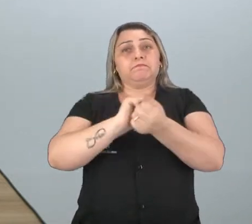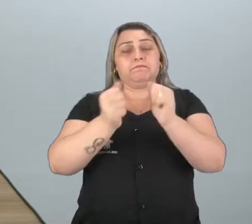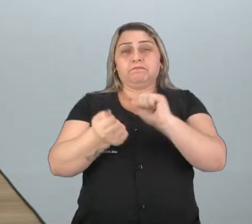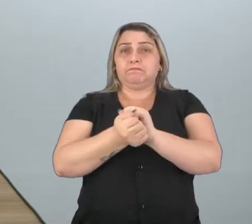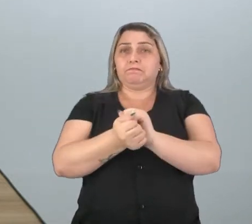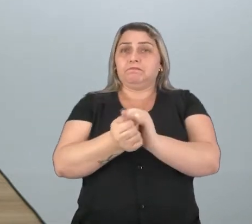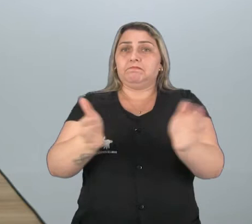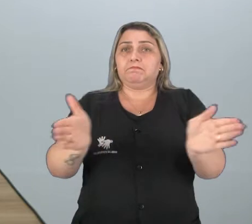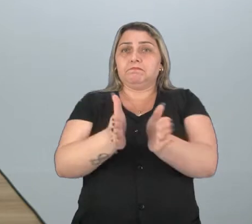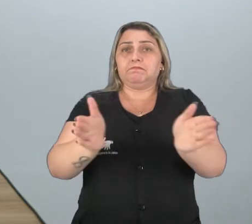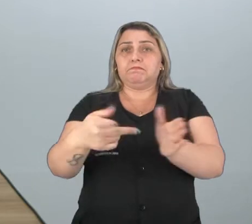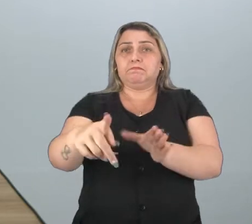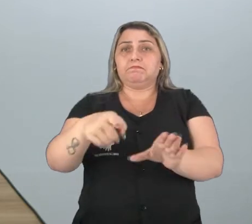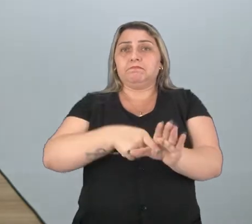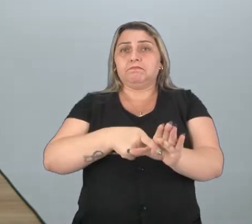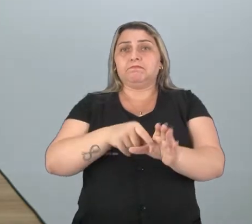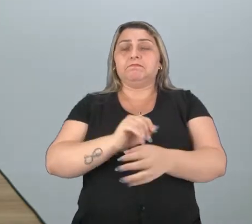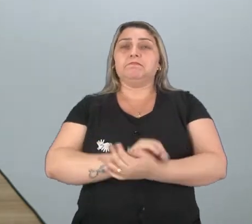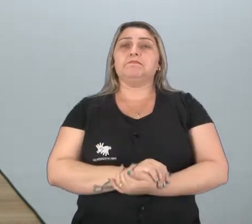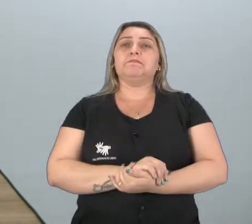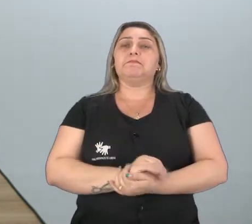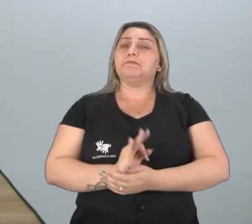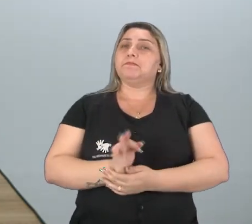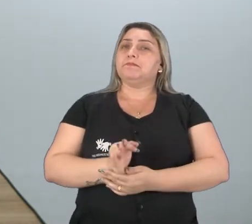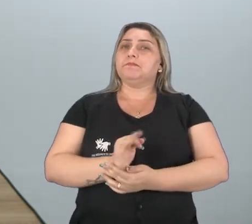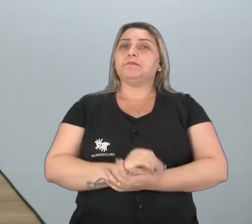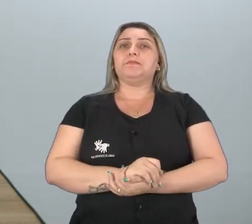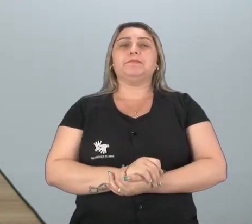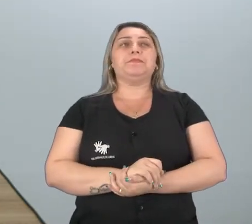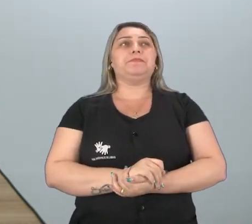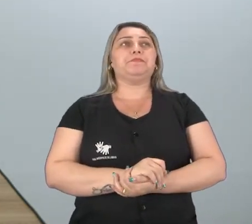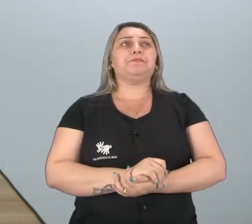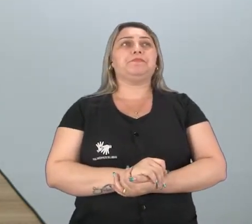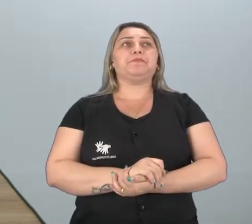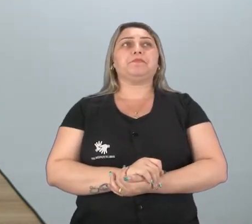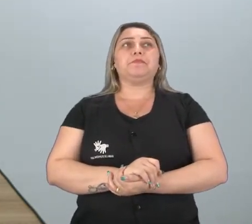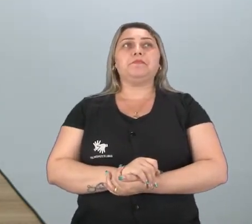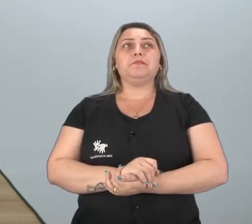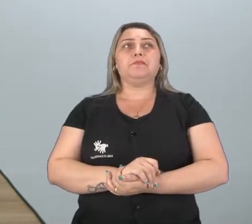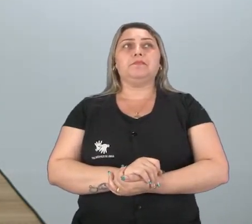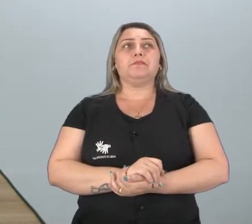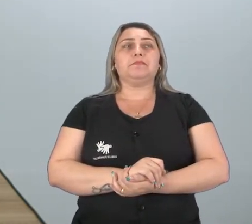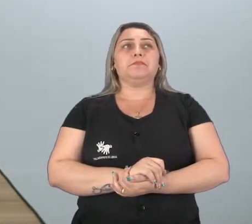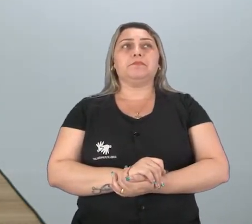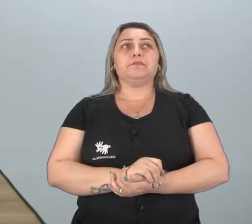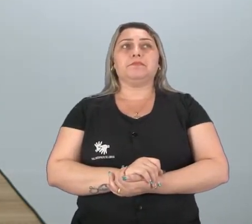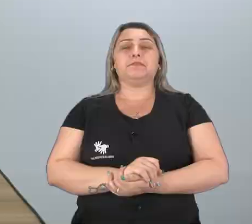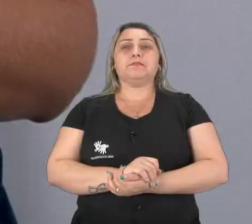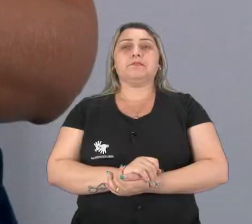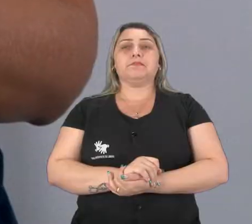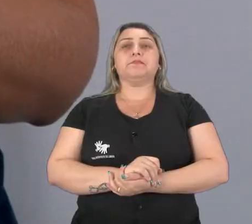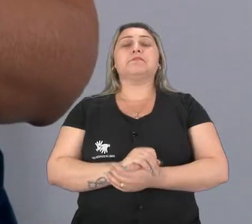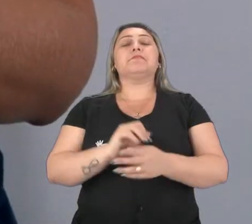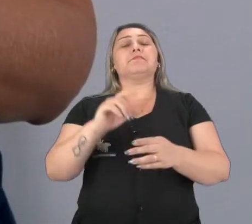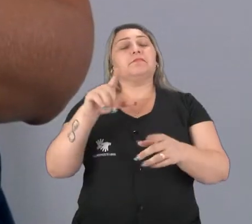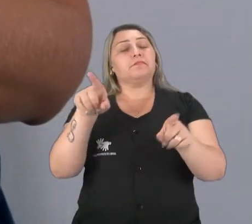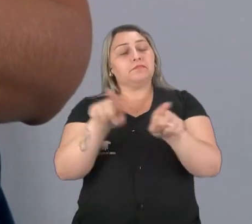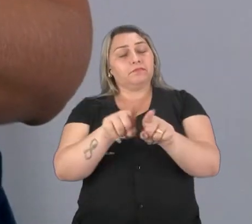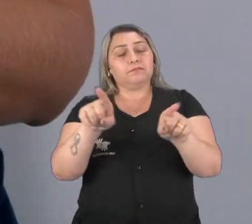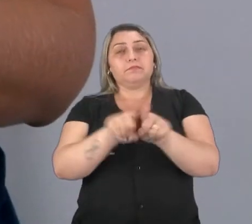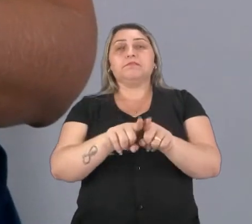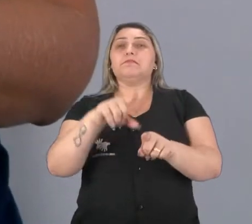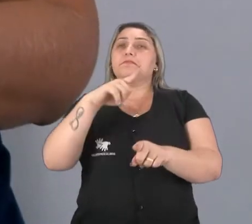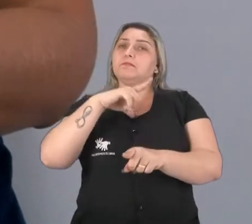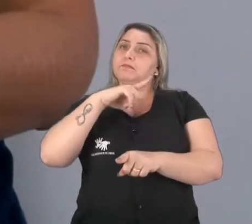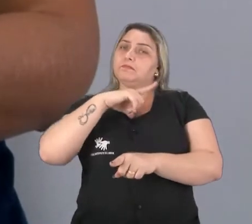ao tamanho do seu pé, certo? Aqui na embalagem, onde veio a meia, também